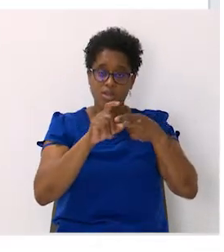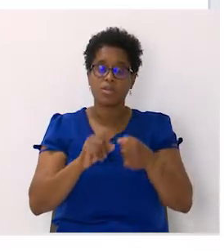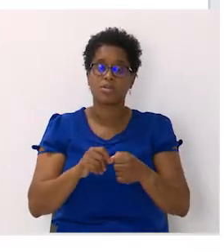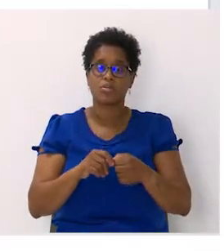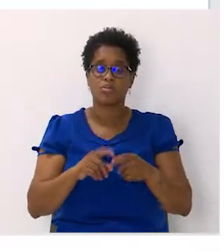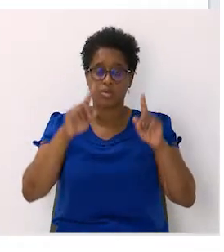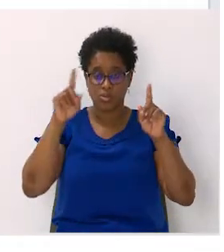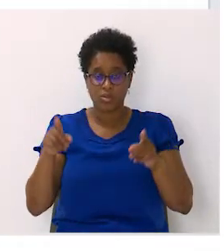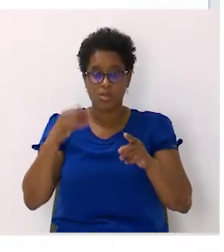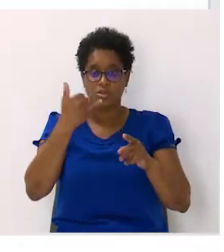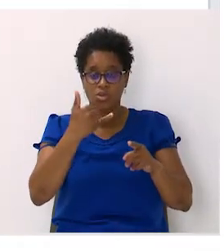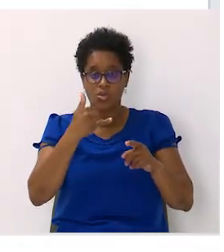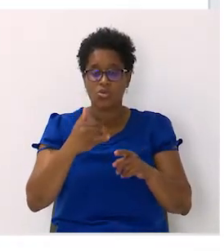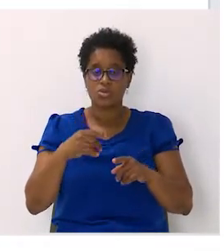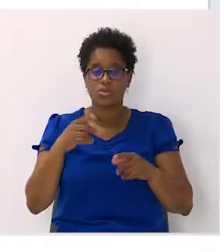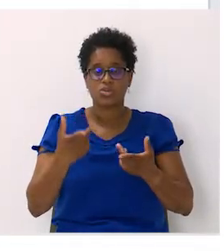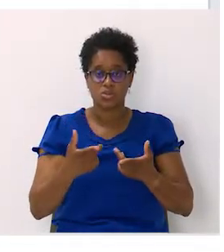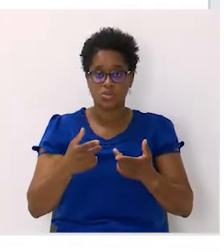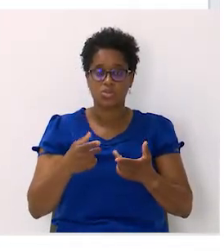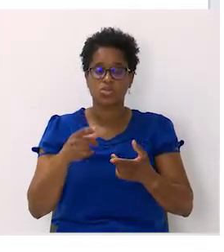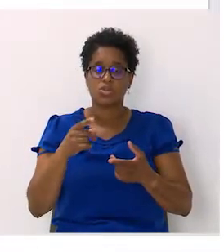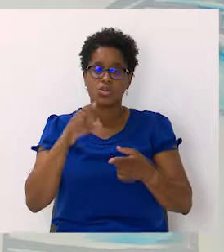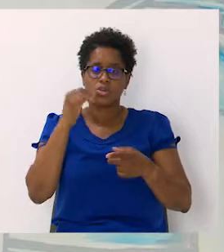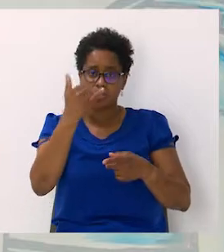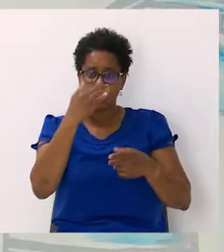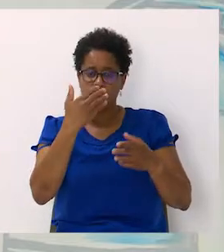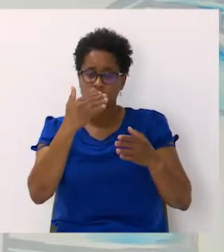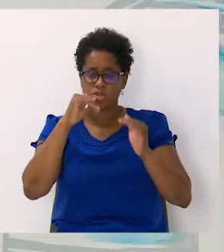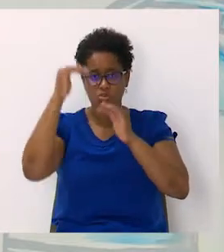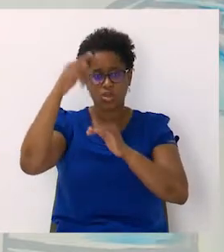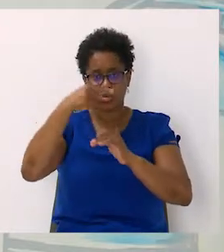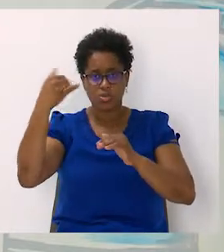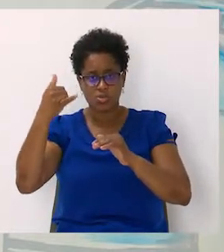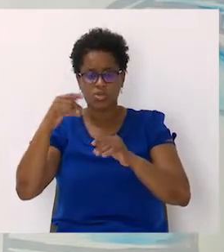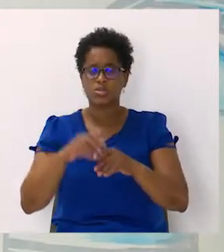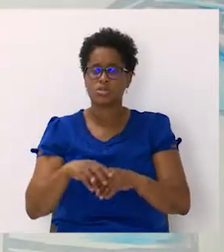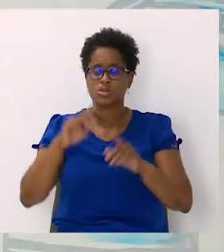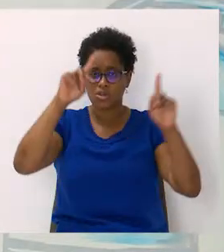por 2 de expoente menos 2 de expoente 2. Atenção, o que é que vamos fazer?